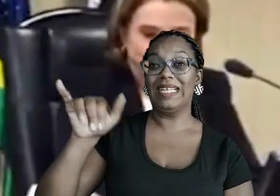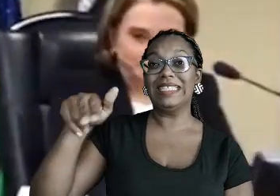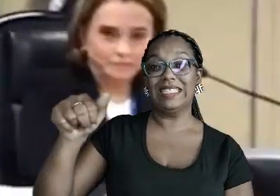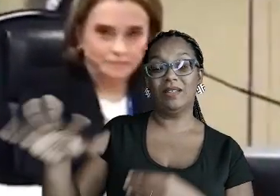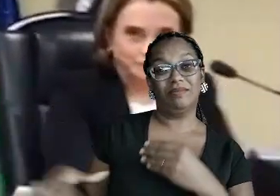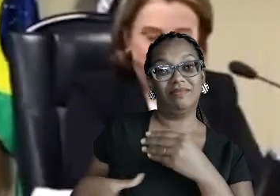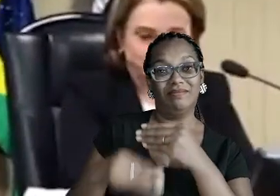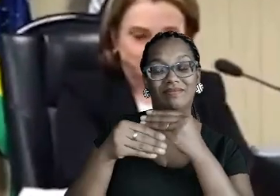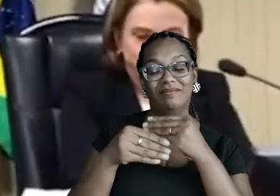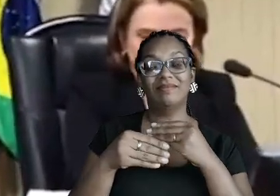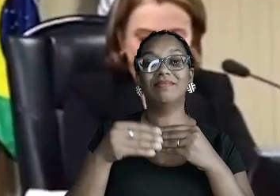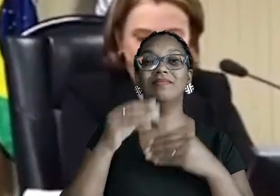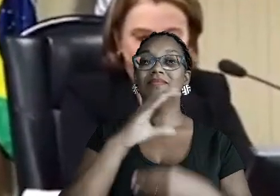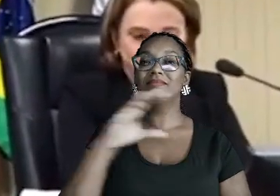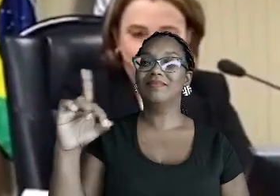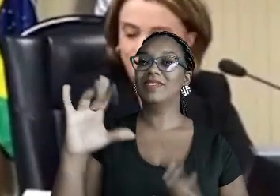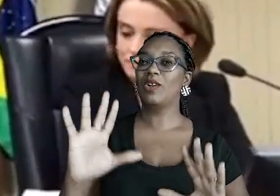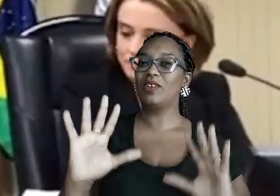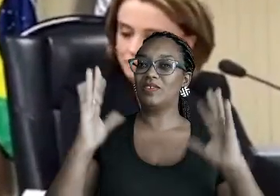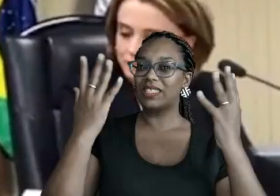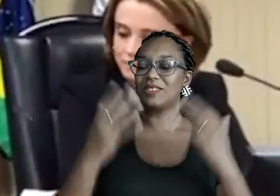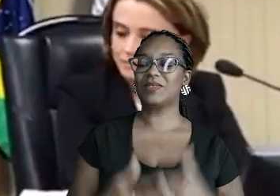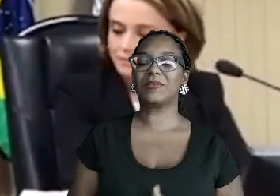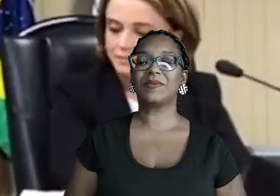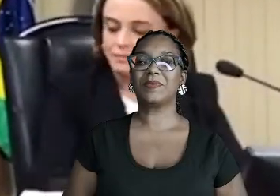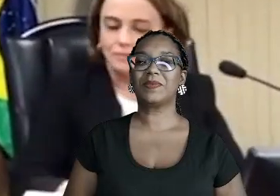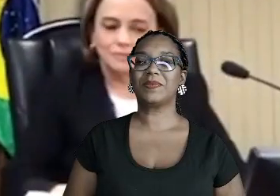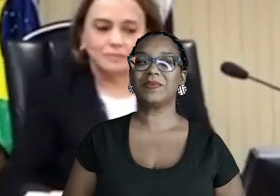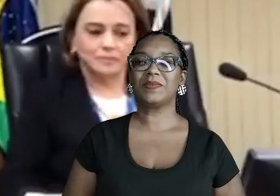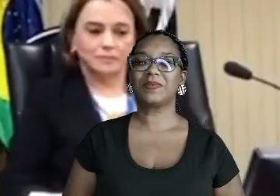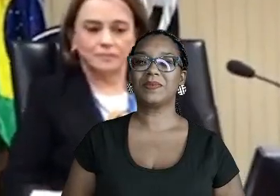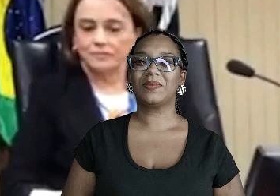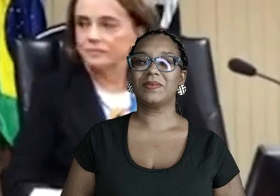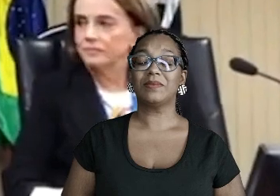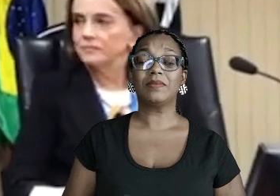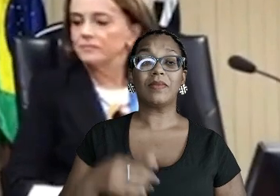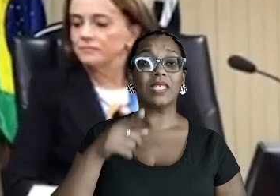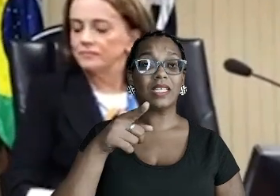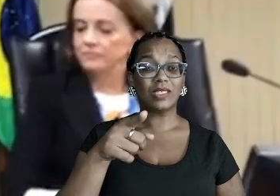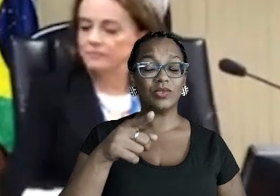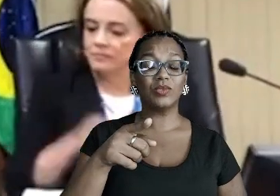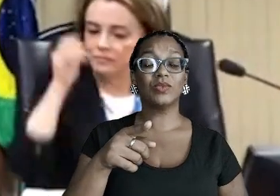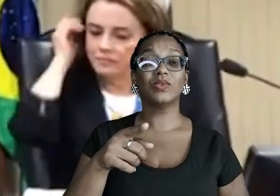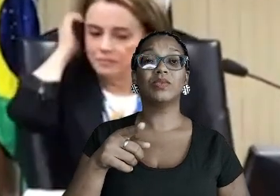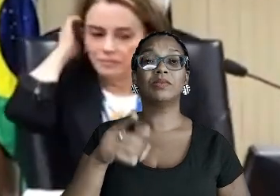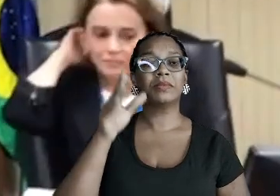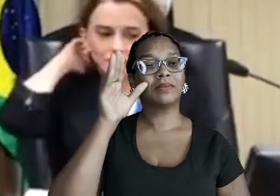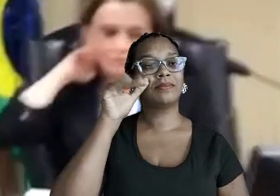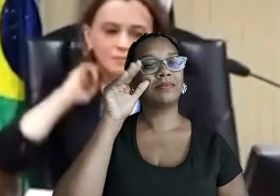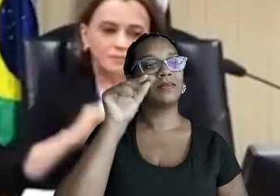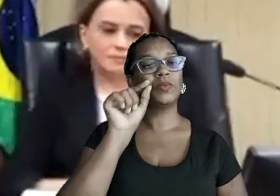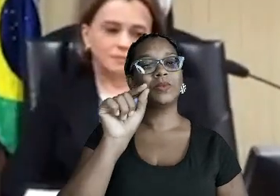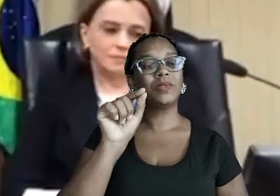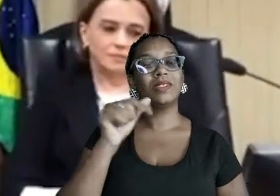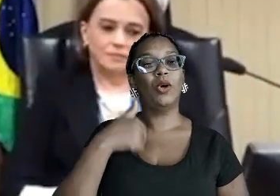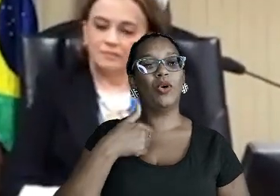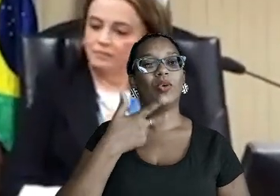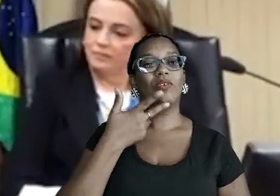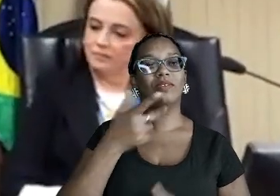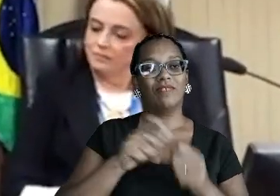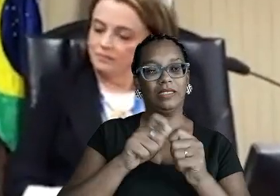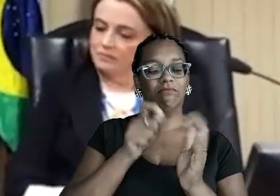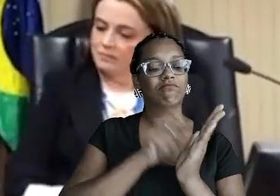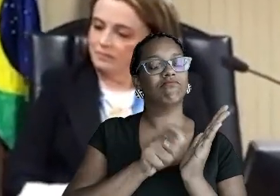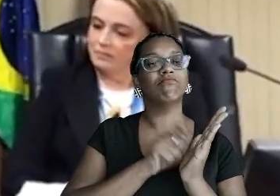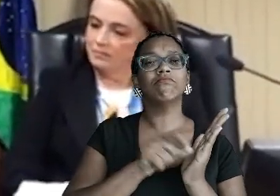né como coordenador do evento é isso e curioso aqui que quando eu fazer